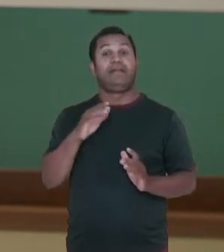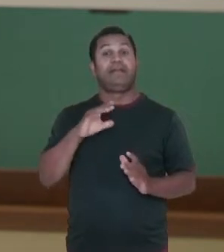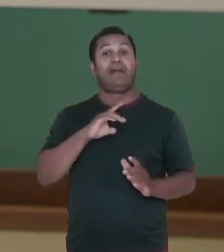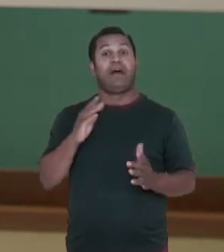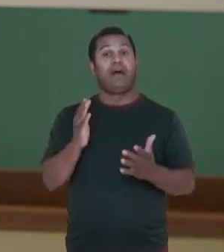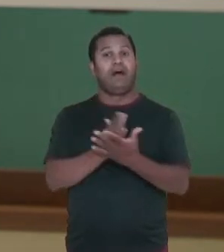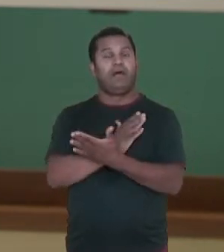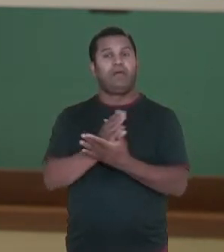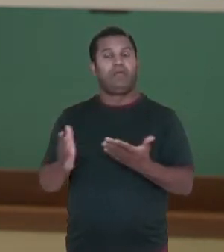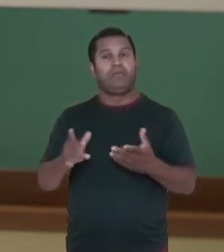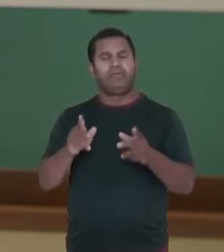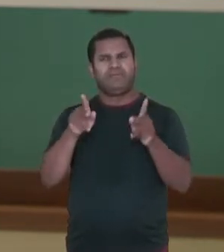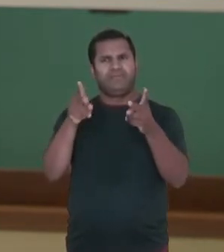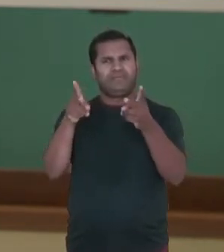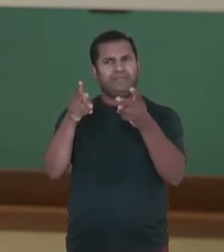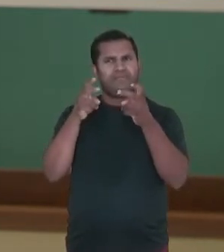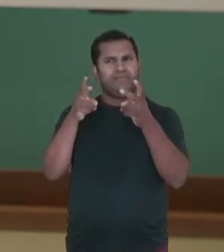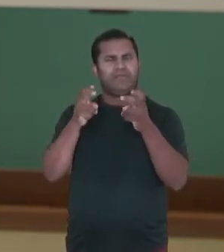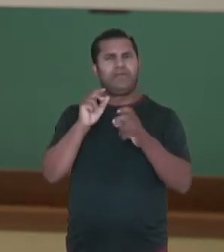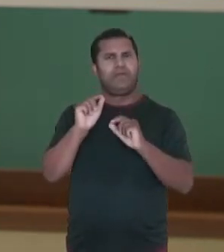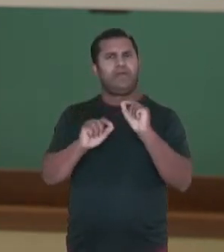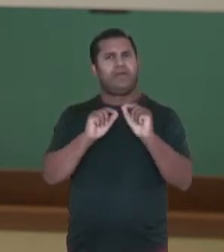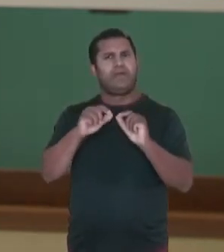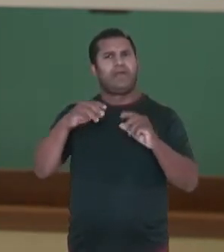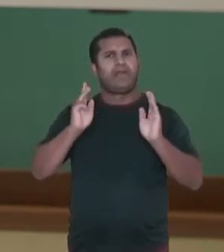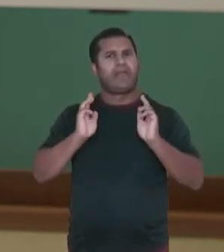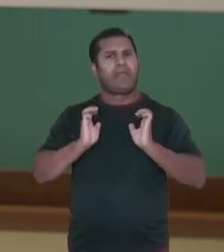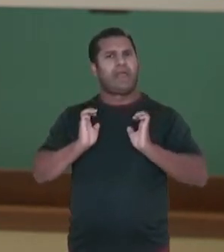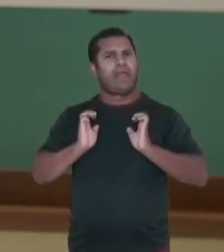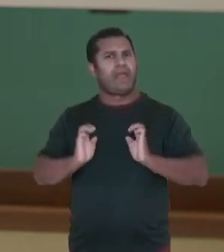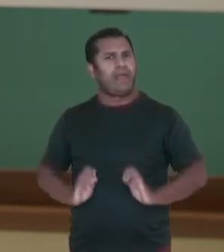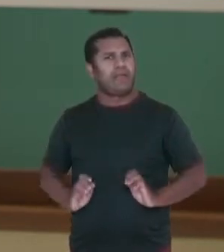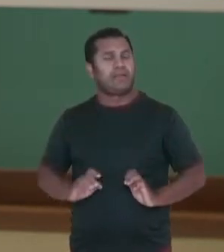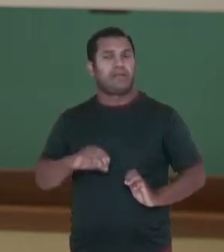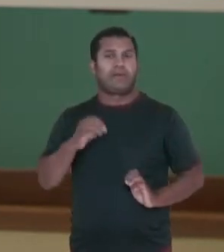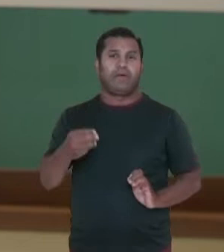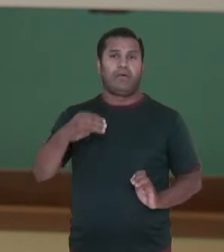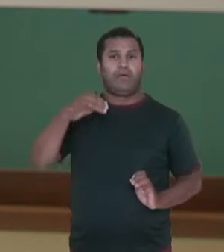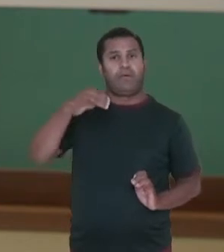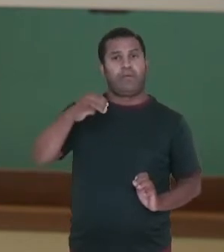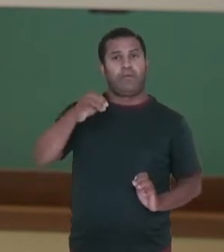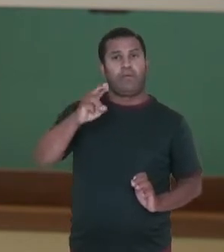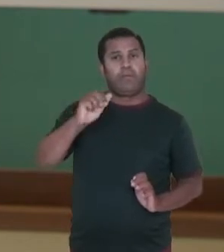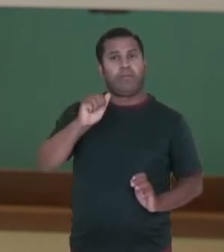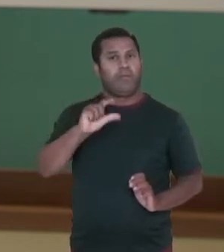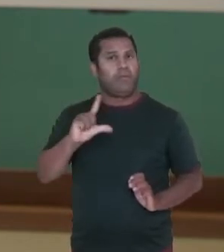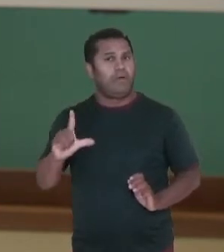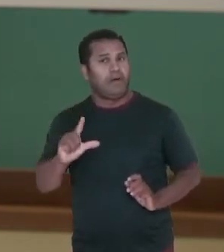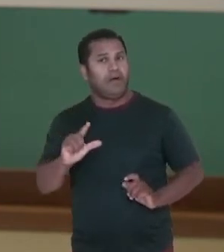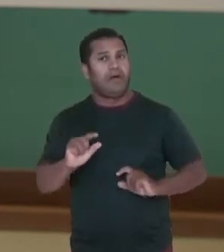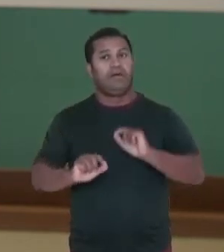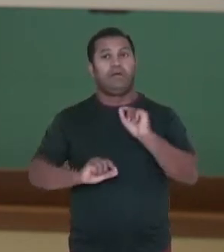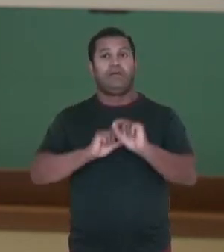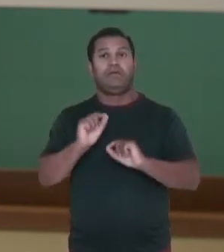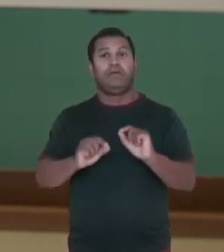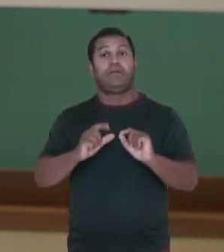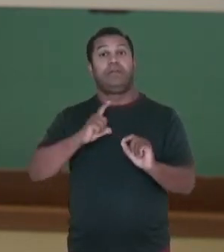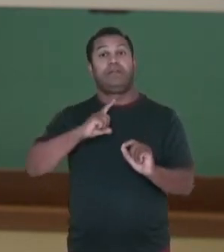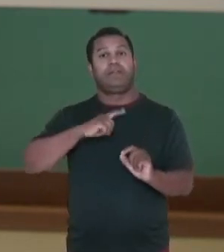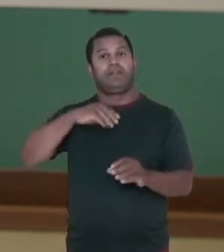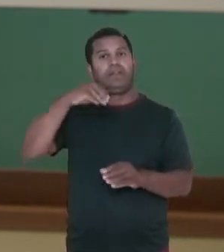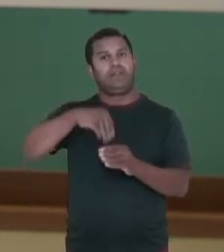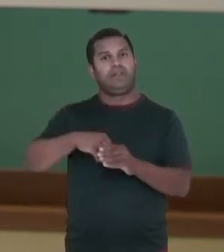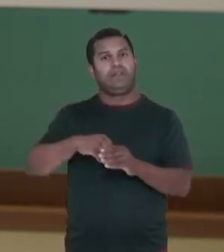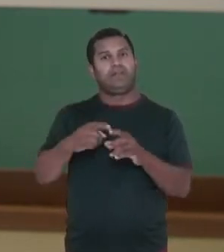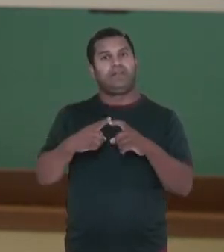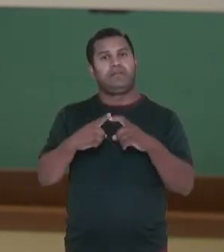técnicas de produzir organismos geneticamente modificados estão tão avançados que existe um ponto que